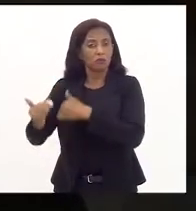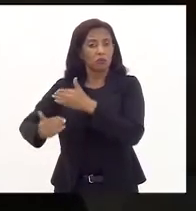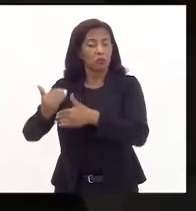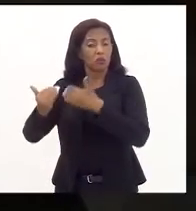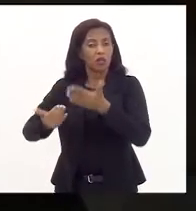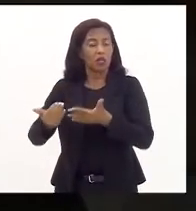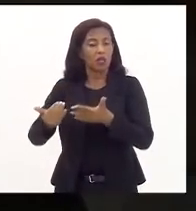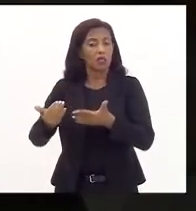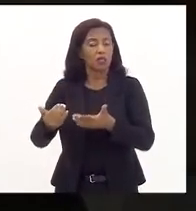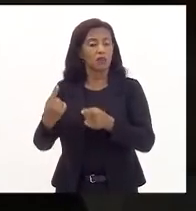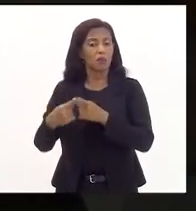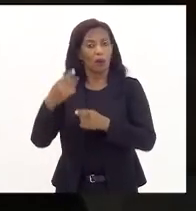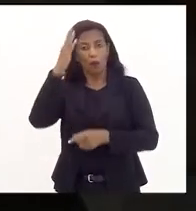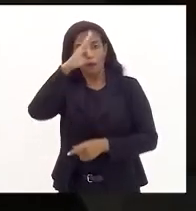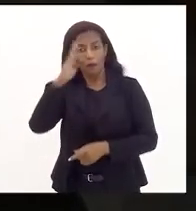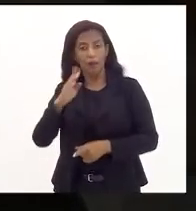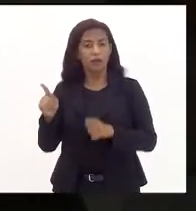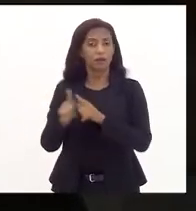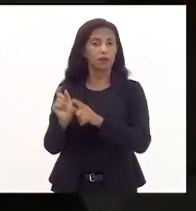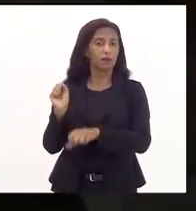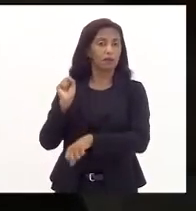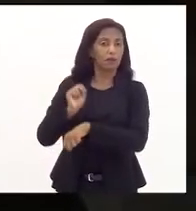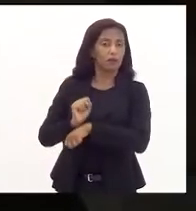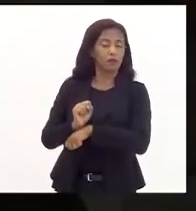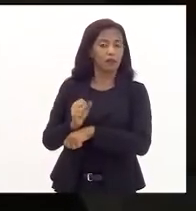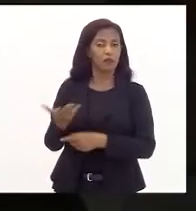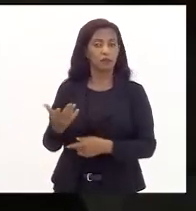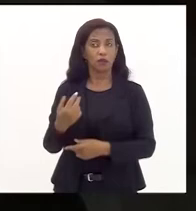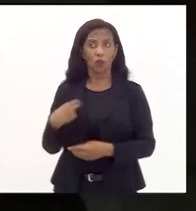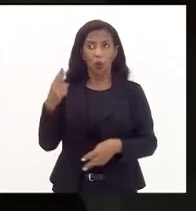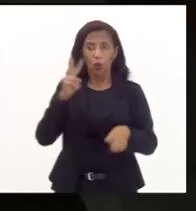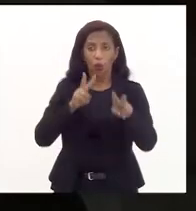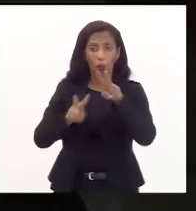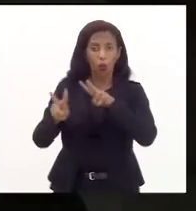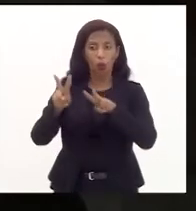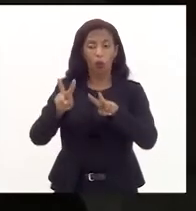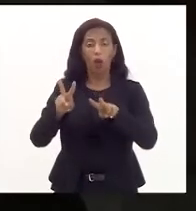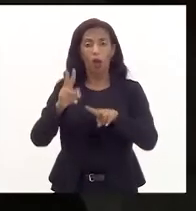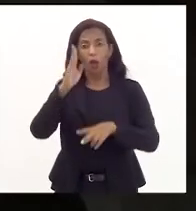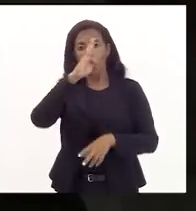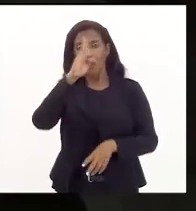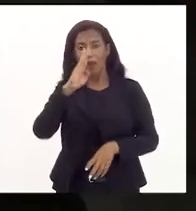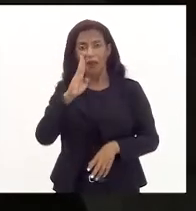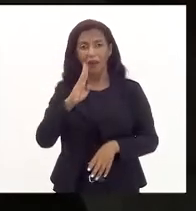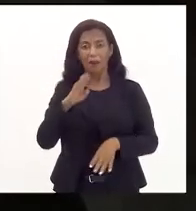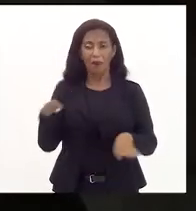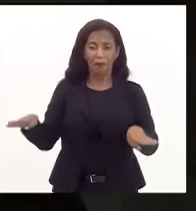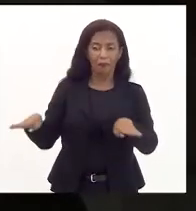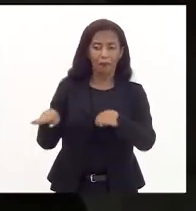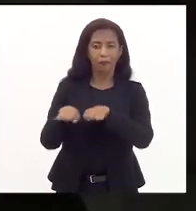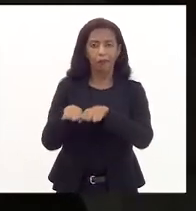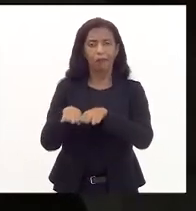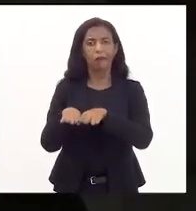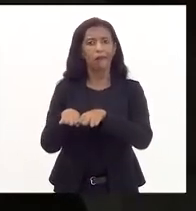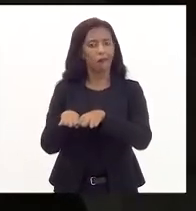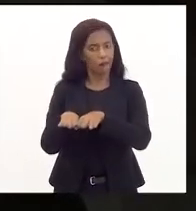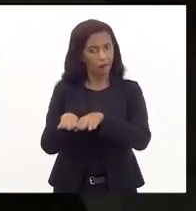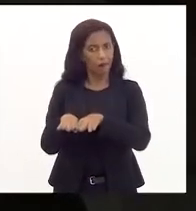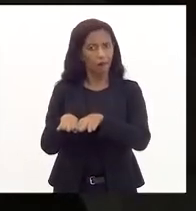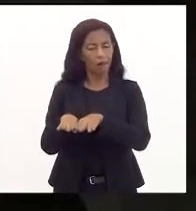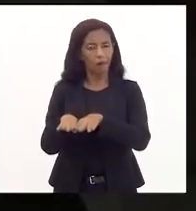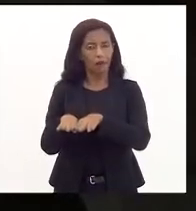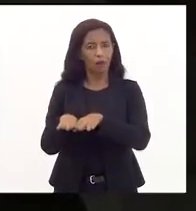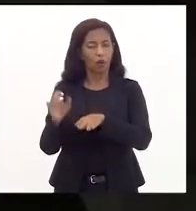PIB nacional. E hoje, o que nós estamos vendo é um Brasil estagnado, com